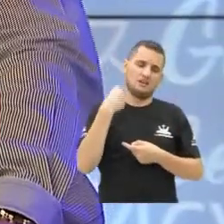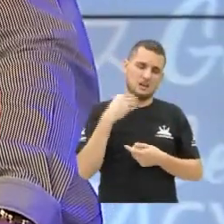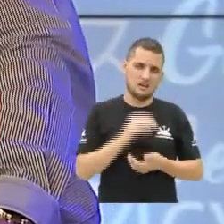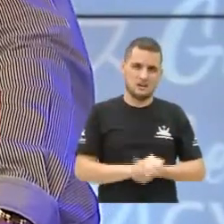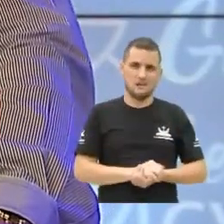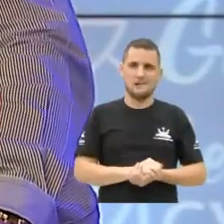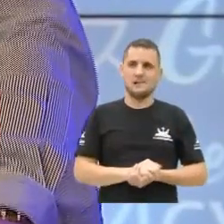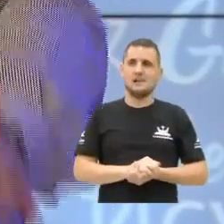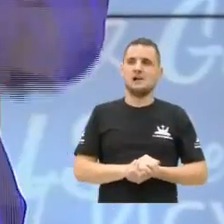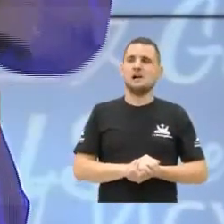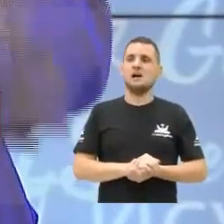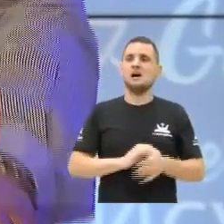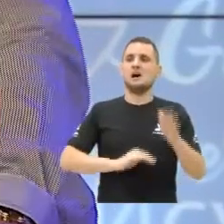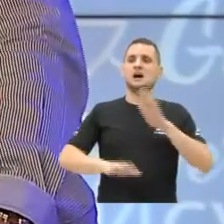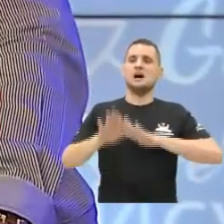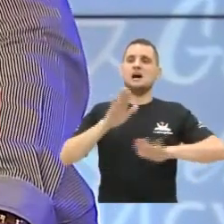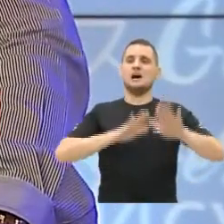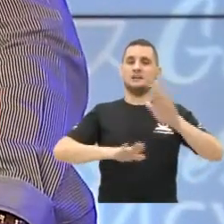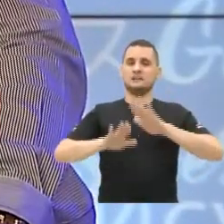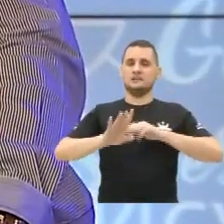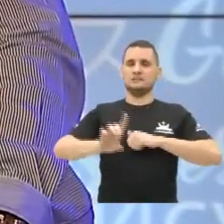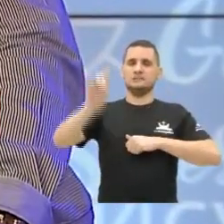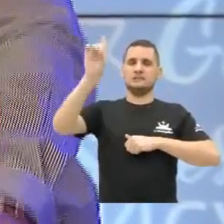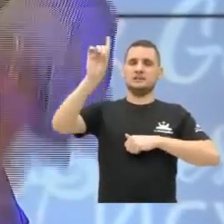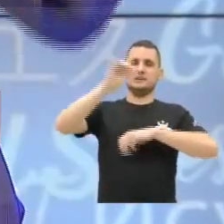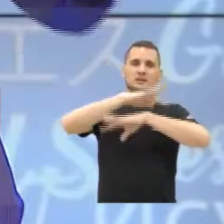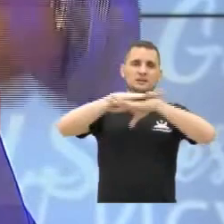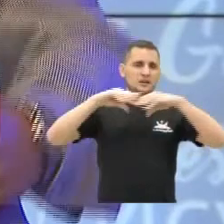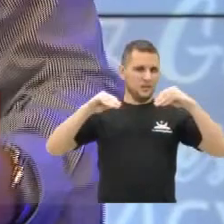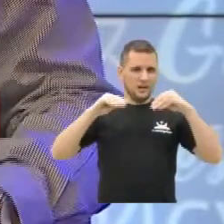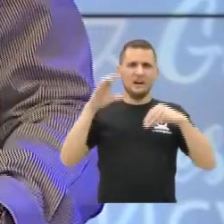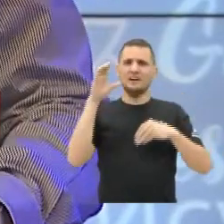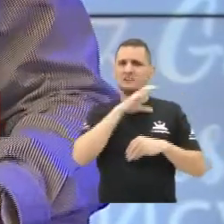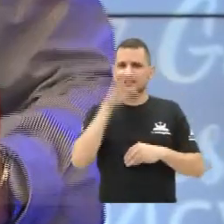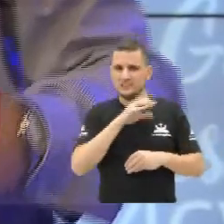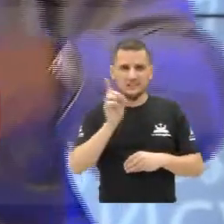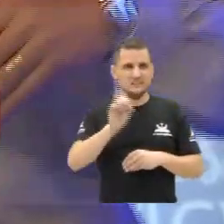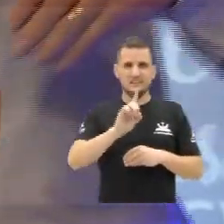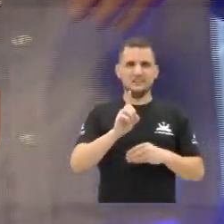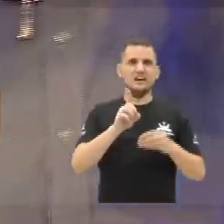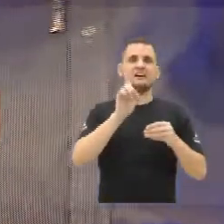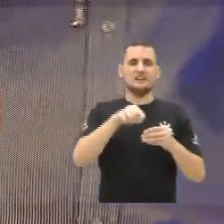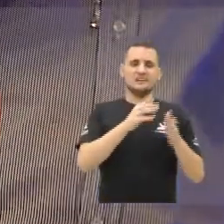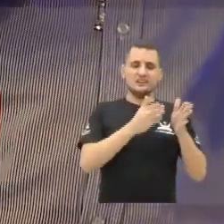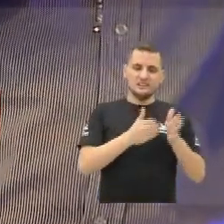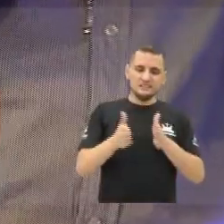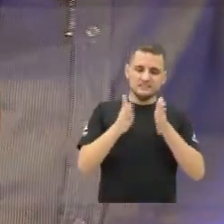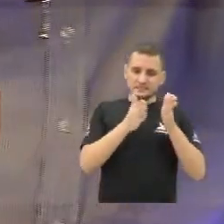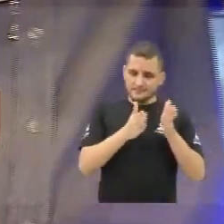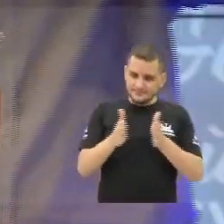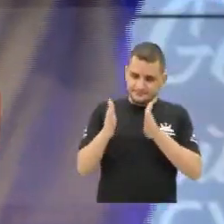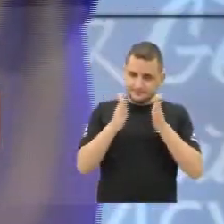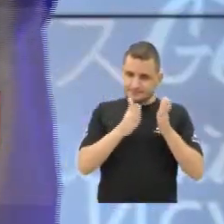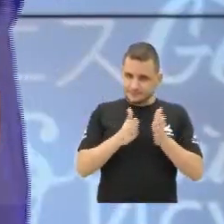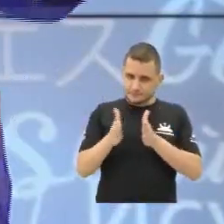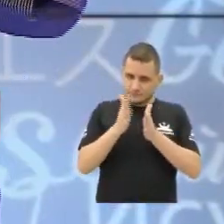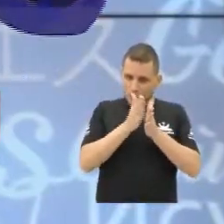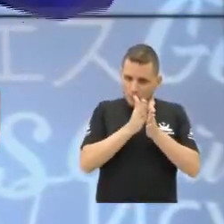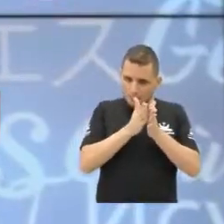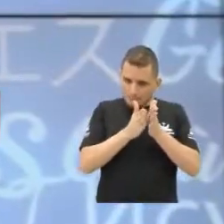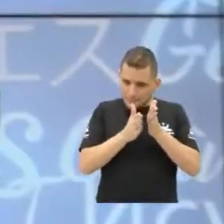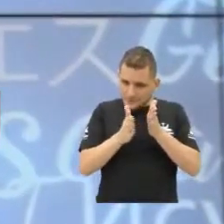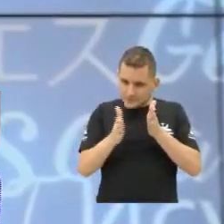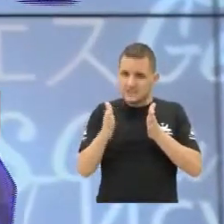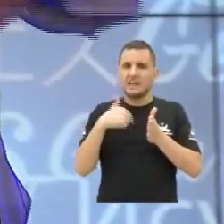vezes a cura de Deus não é imediata, é um processo. É um processo onde eu vou buscando a